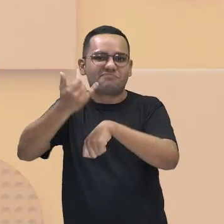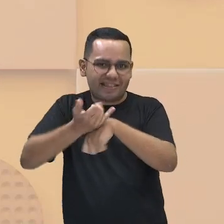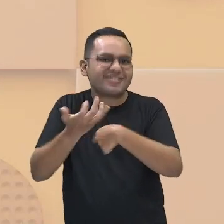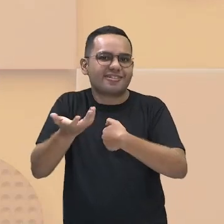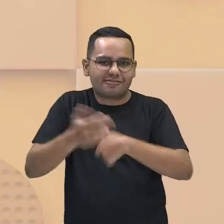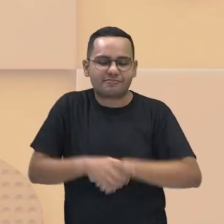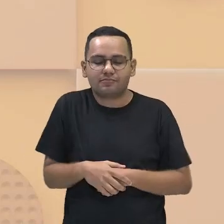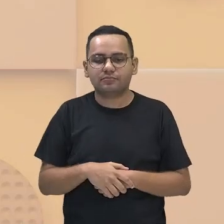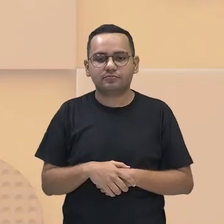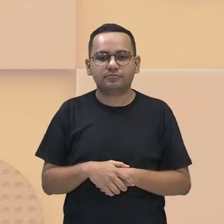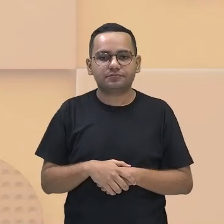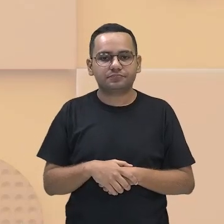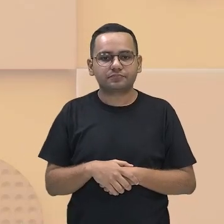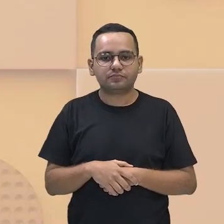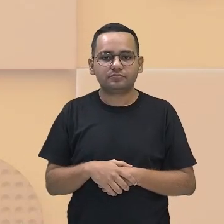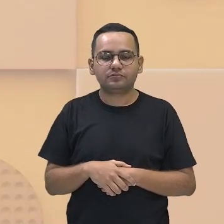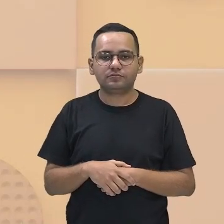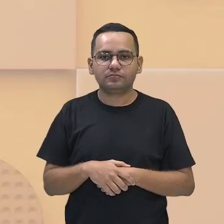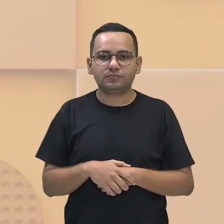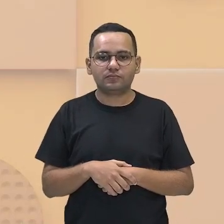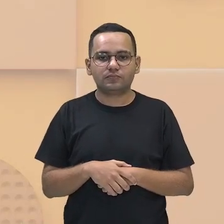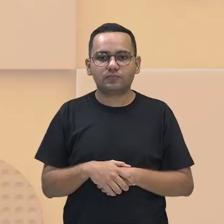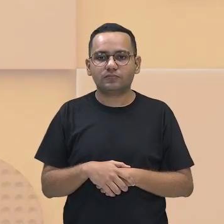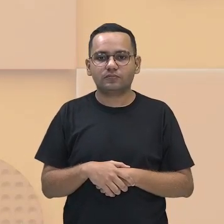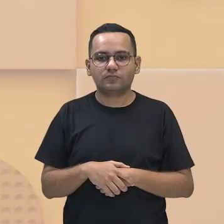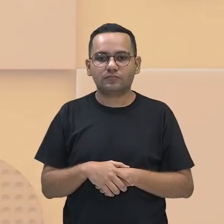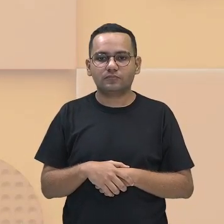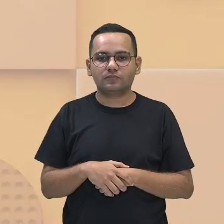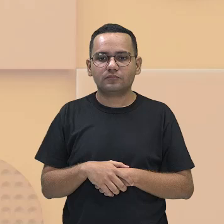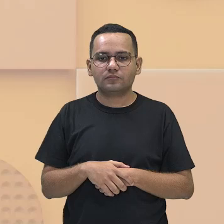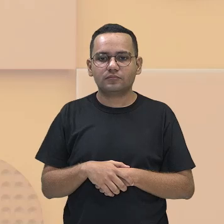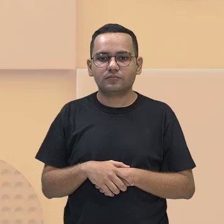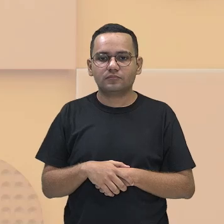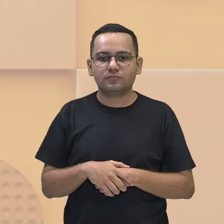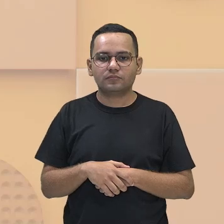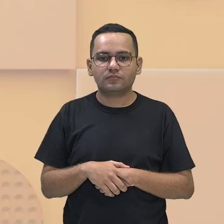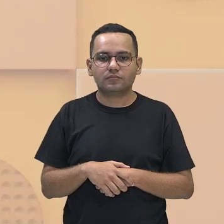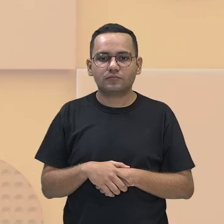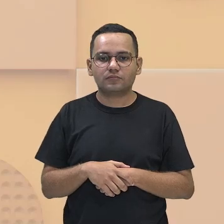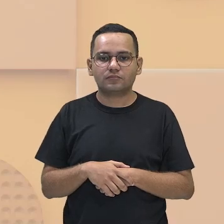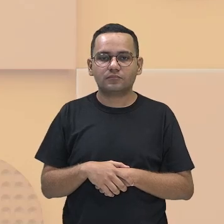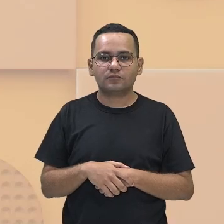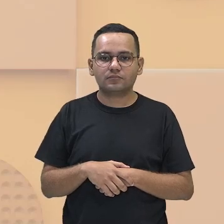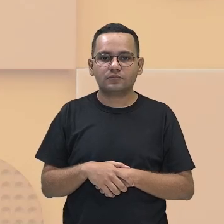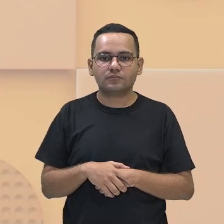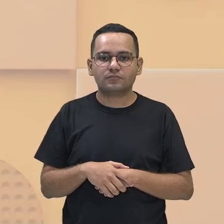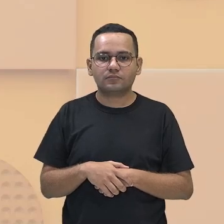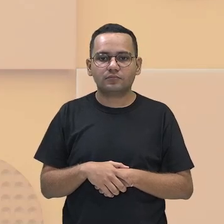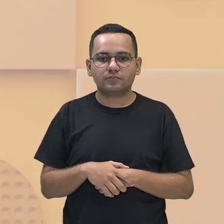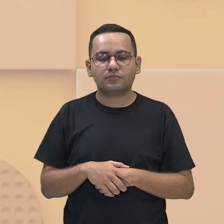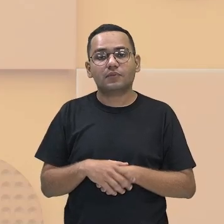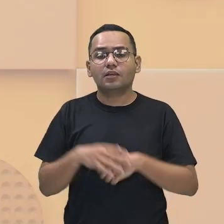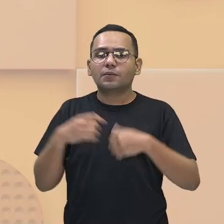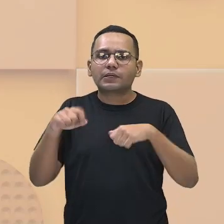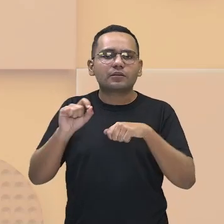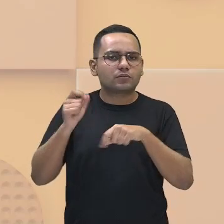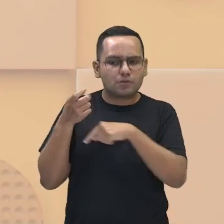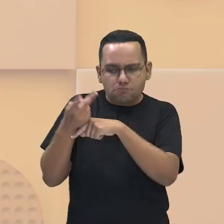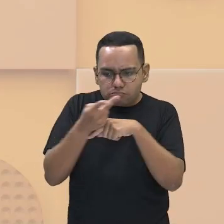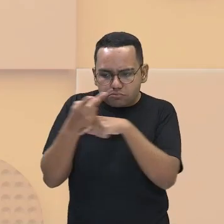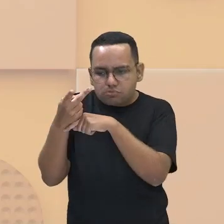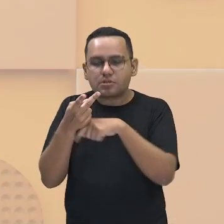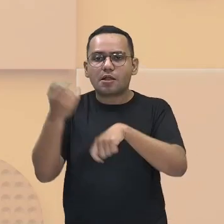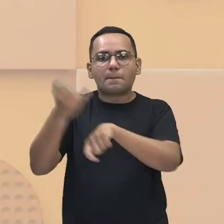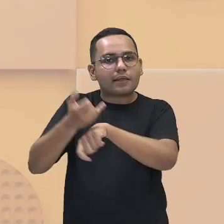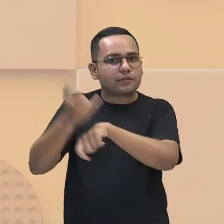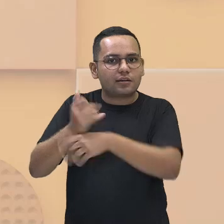principais atividades e também uma das principais conquistas que eles queriam ter era justamente a busca de metais preciosos,